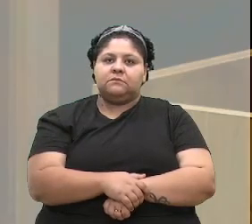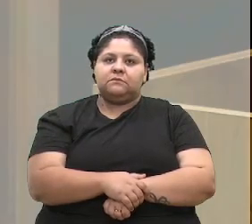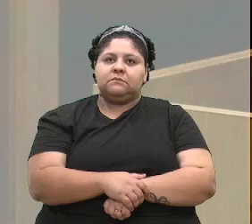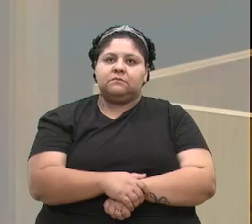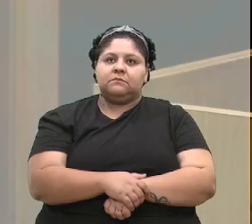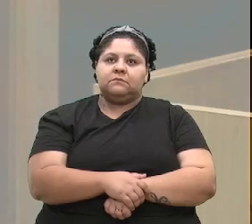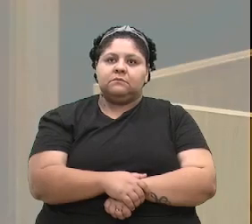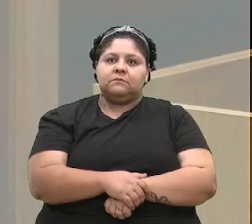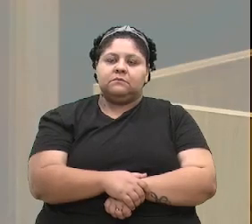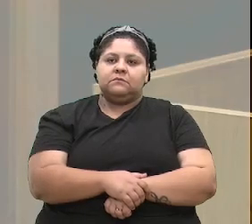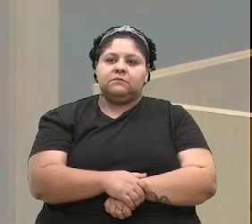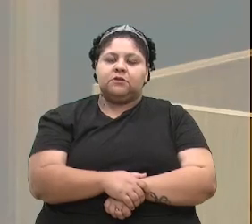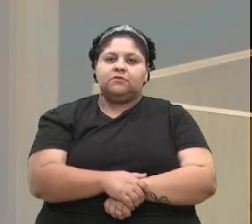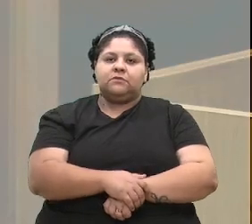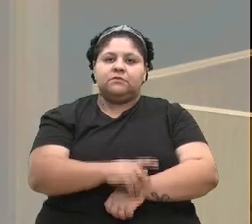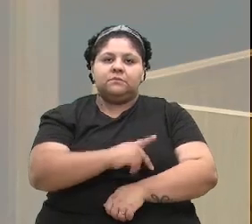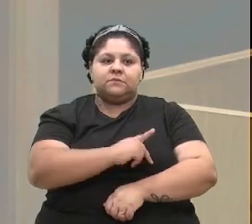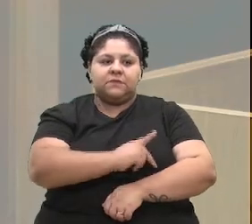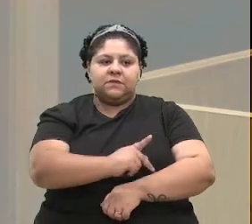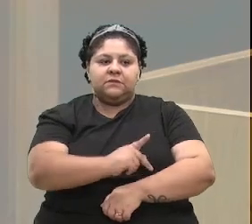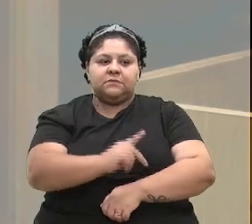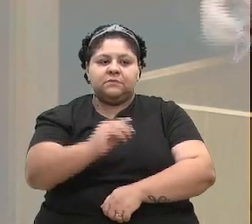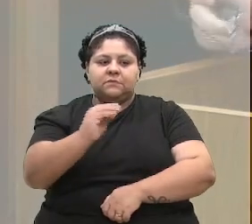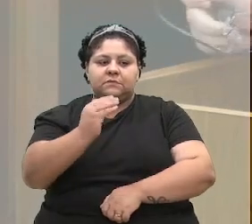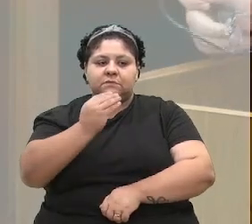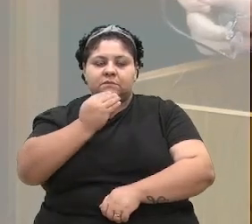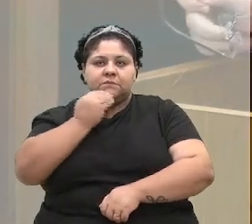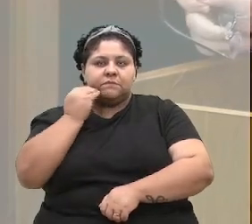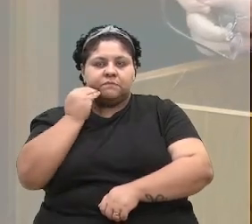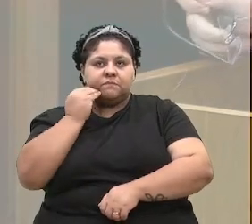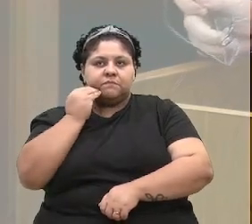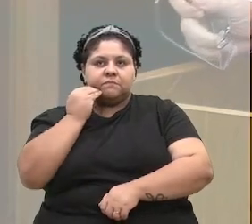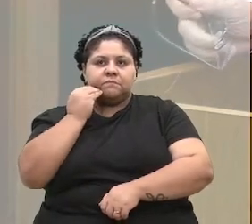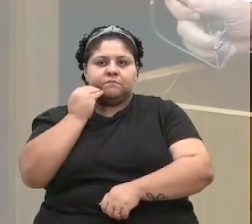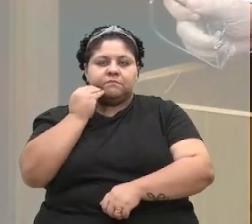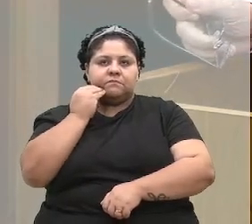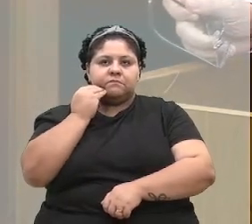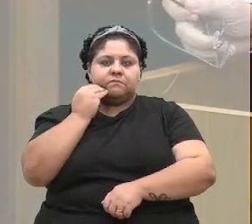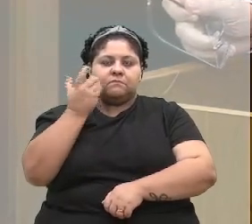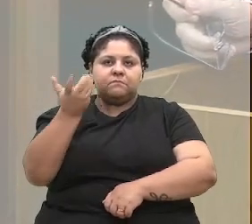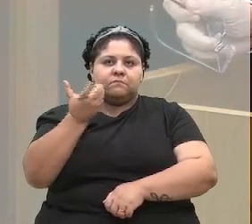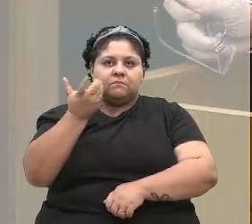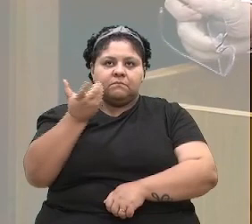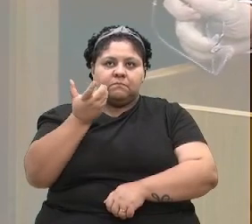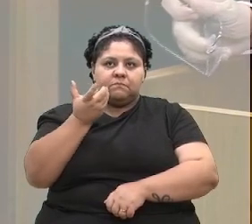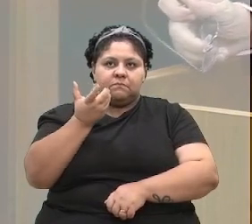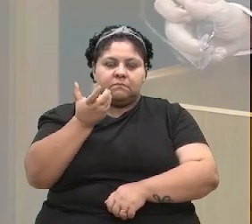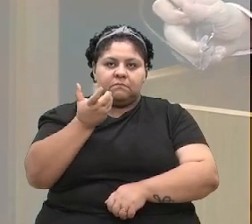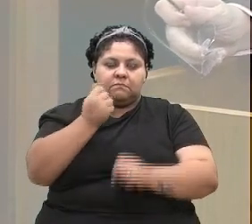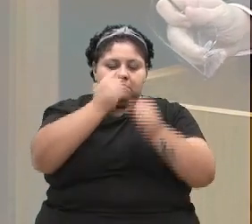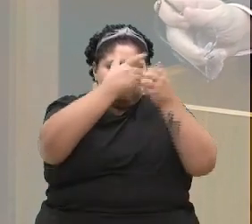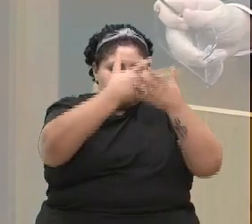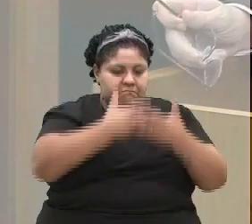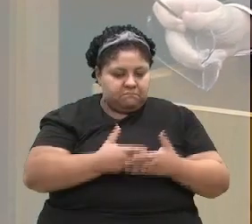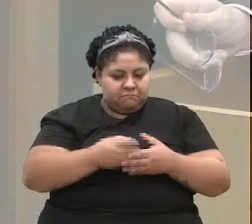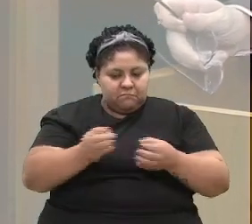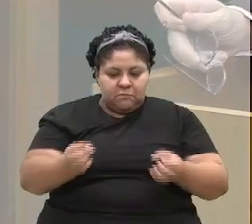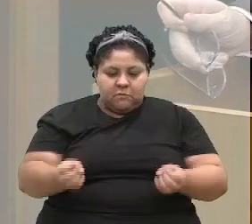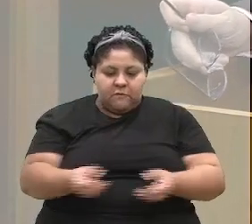Senhora Presidente, caros colegas, eu só queria fazer um rescaldo sobre a festa da uva,